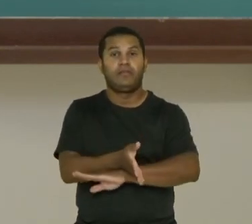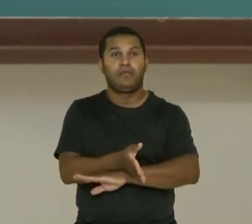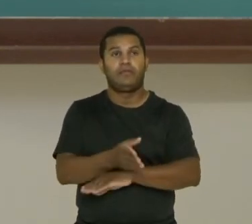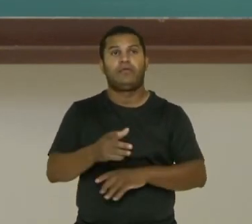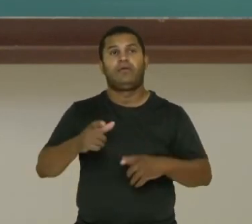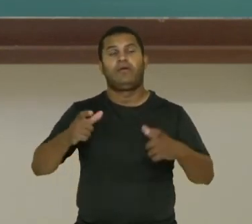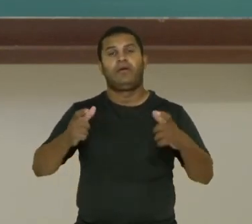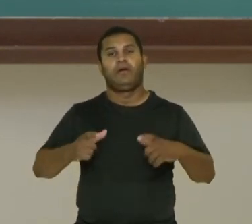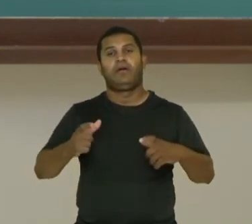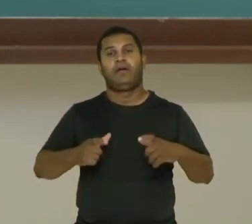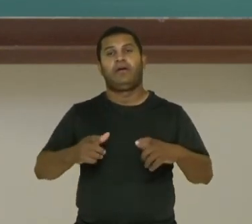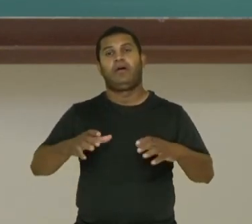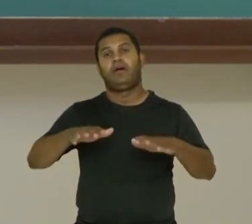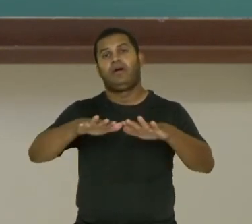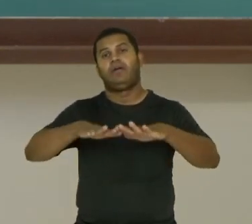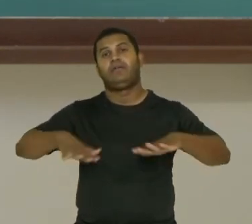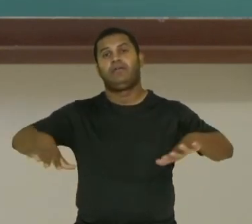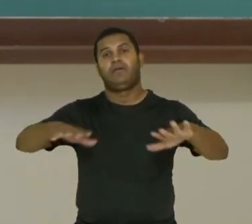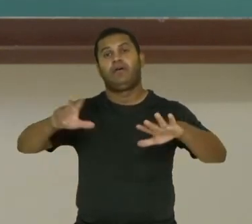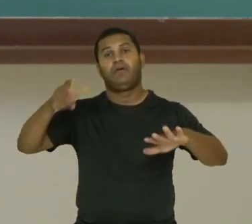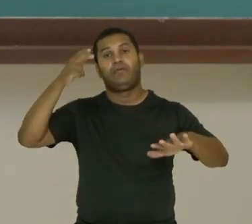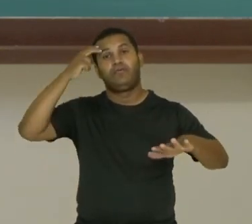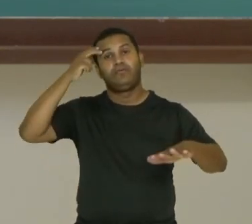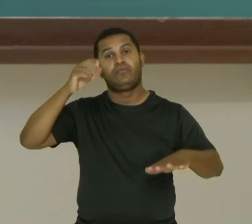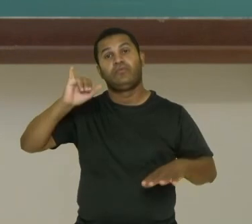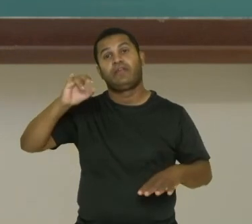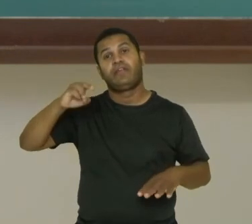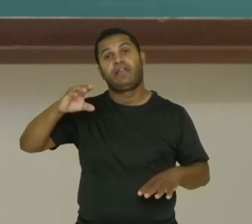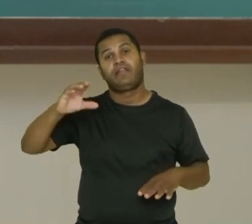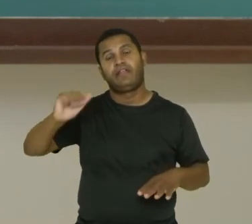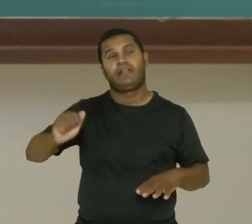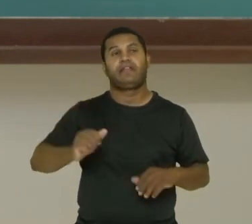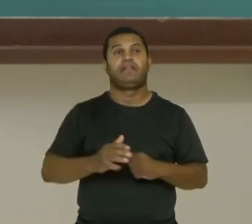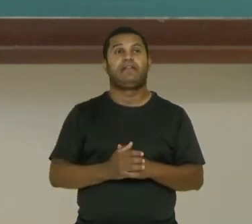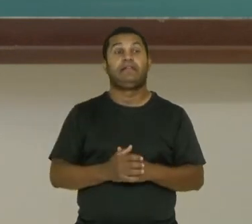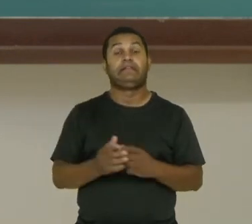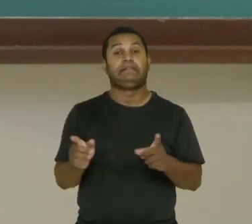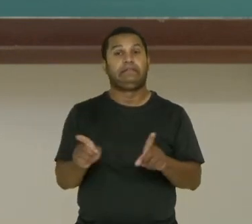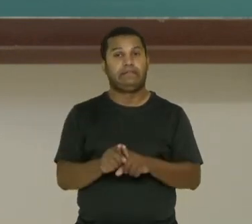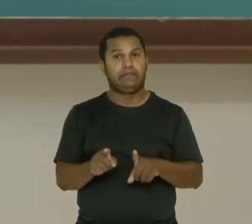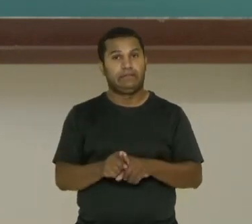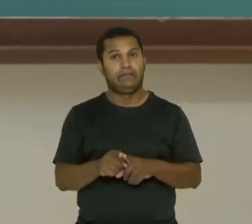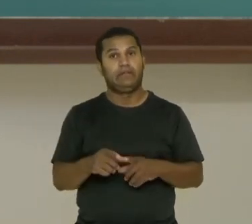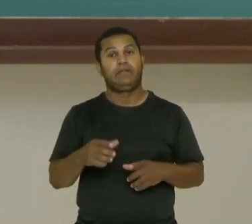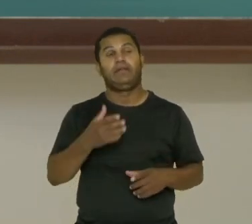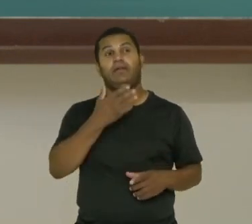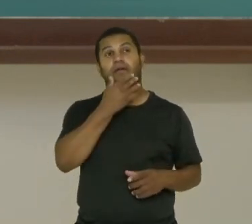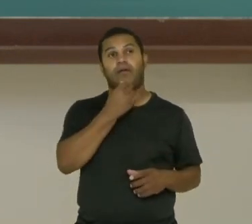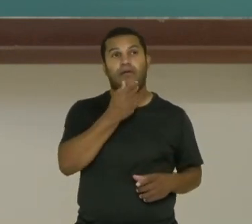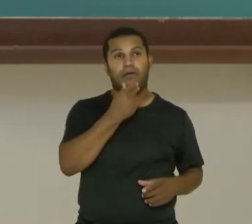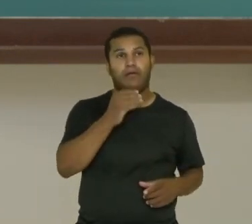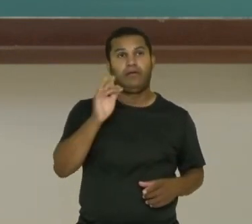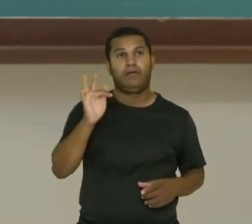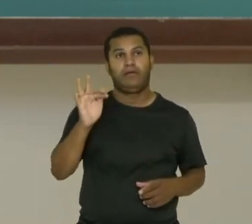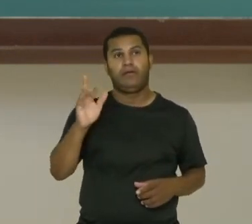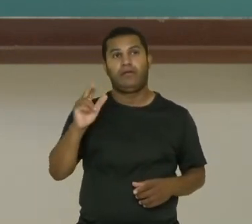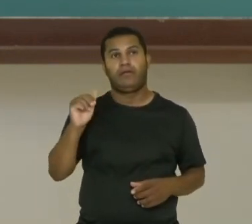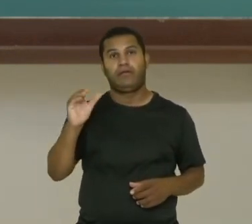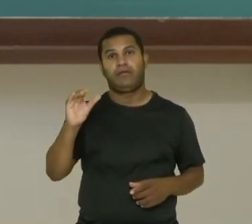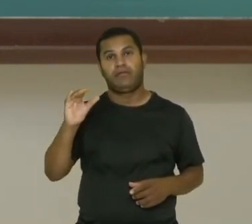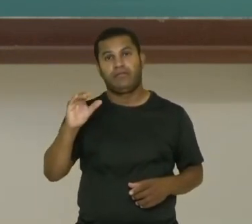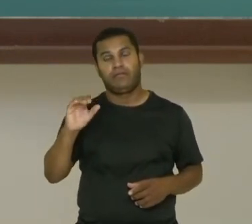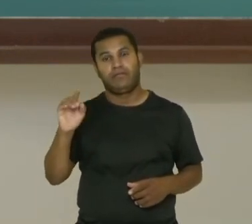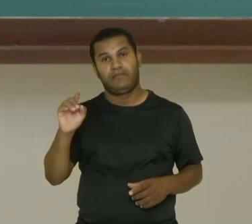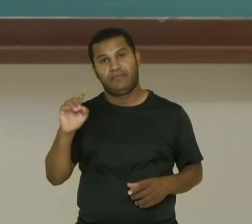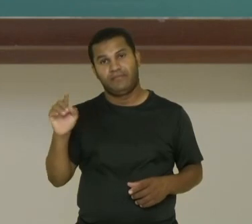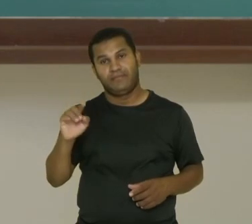dos astecas também, né? Embora fosse uma expedição diferente, Hernán Cortés foi em direção ao Império Azteca e